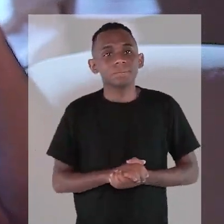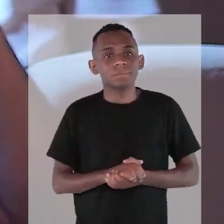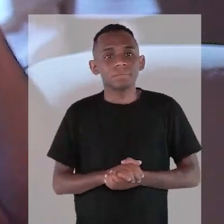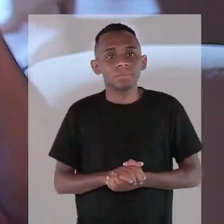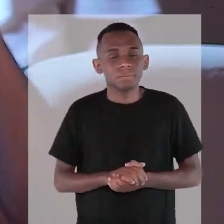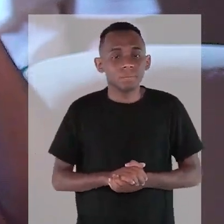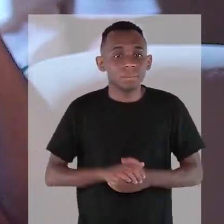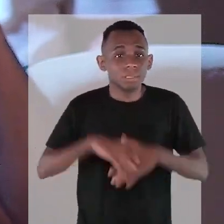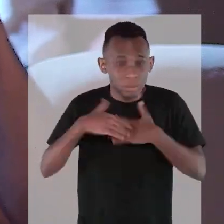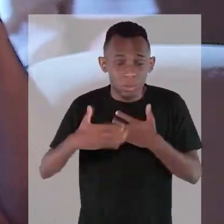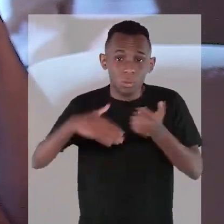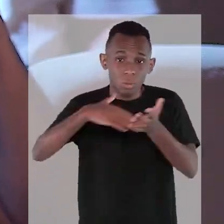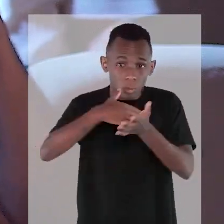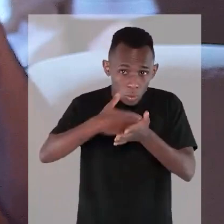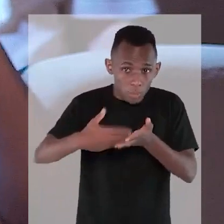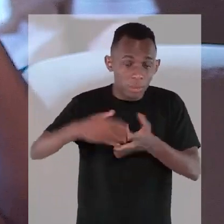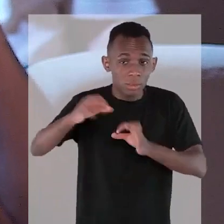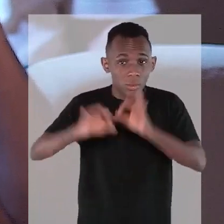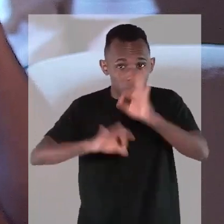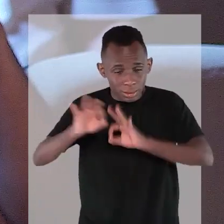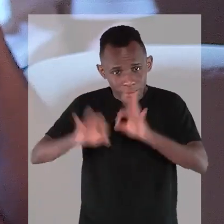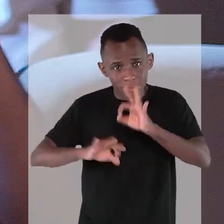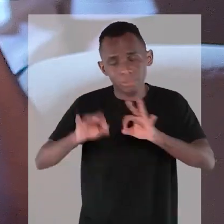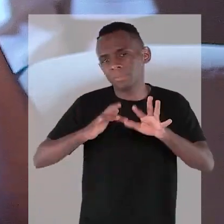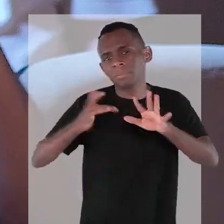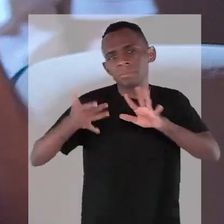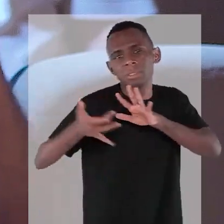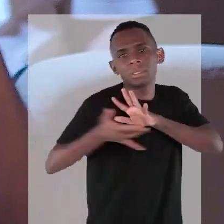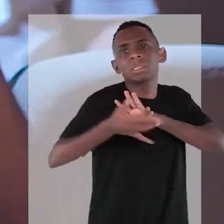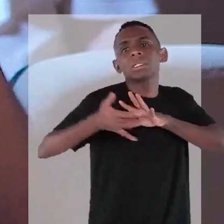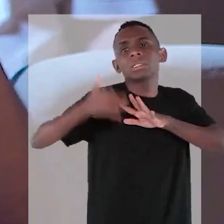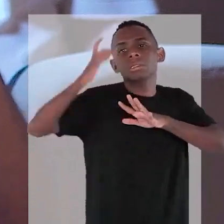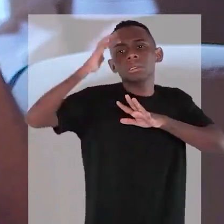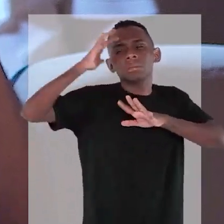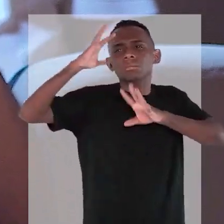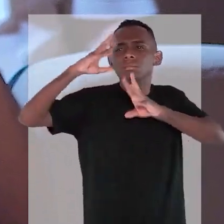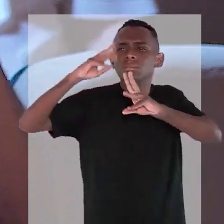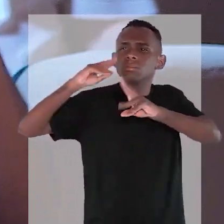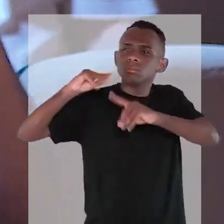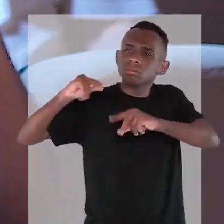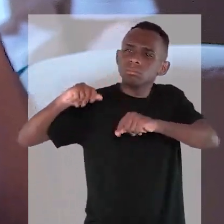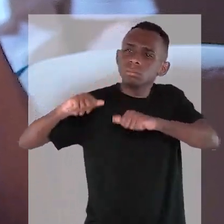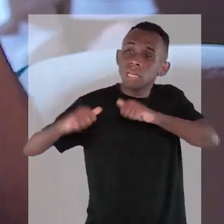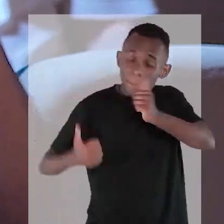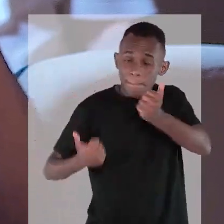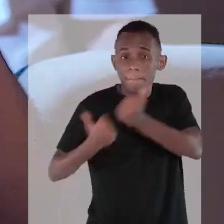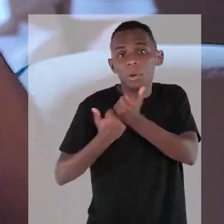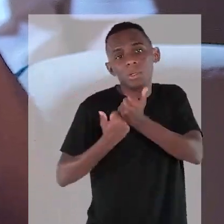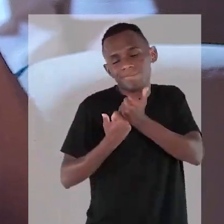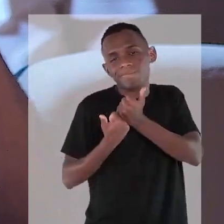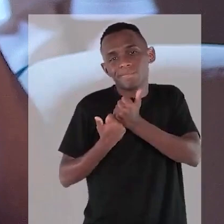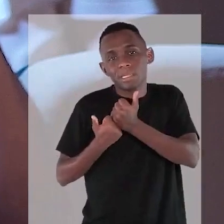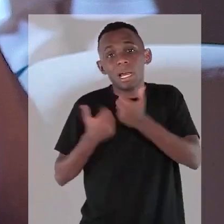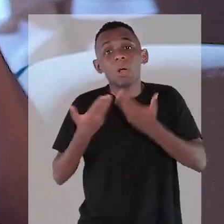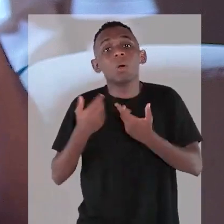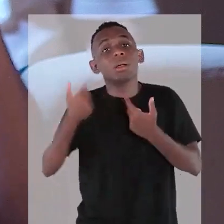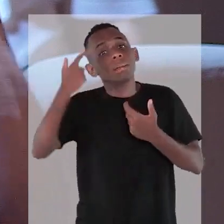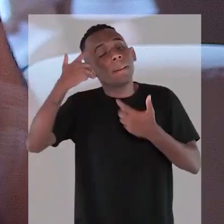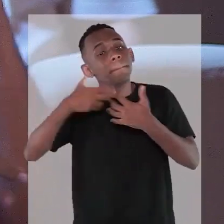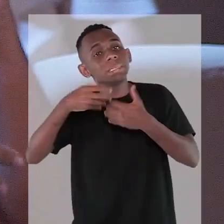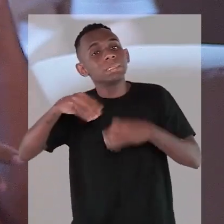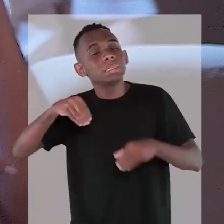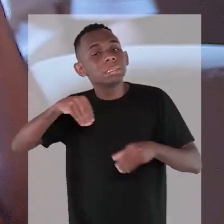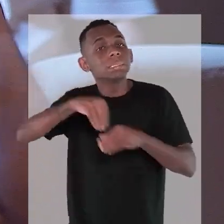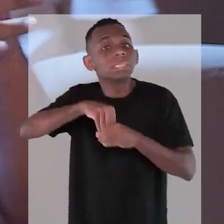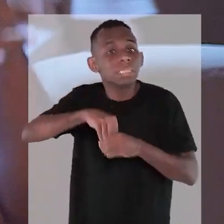partir das redes, ela como um mecanismo mesmo de matar esse imaginário, porque a gente está passando por um outro momento, de pensar agora dentro das redes sociais. Isso, tipo, Elon